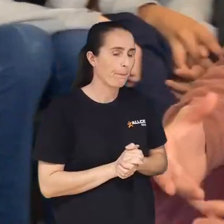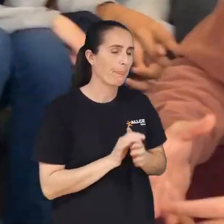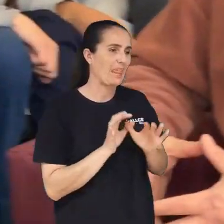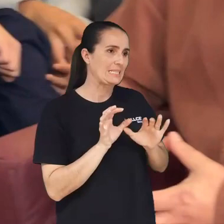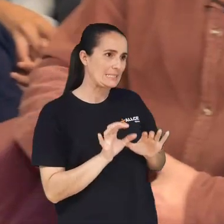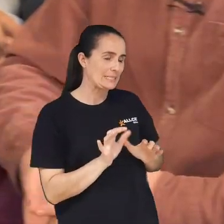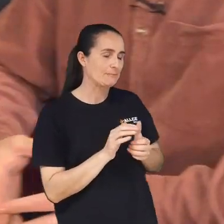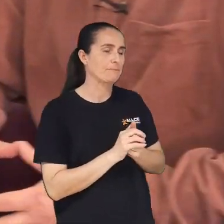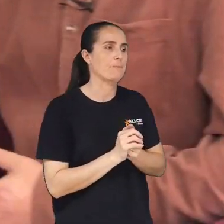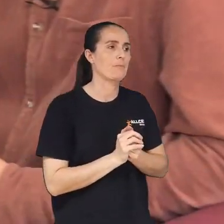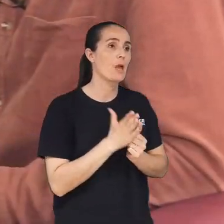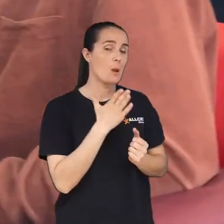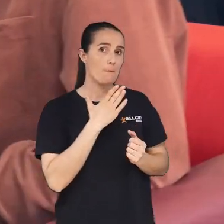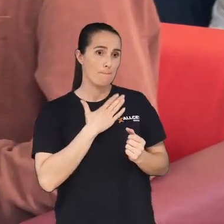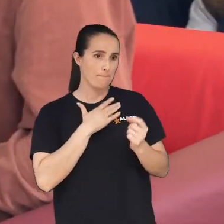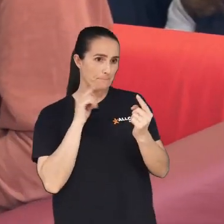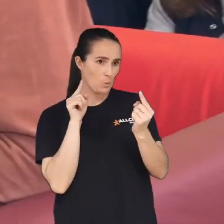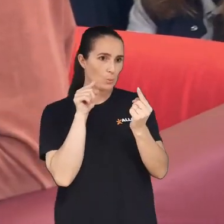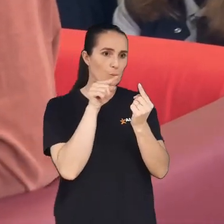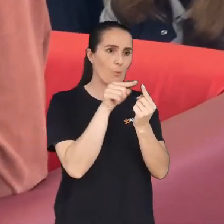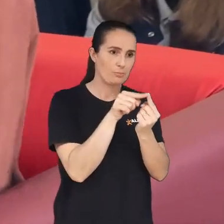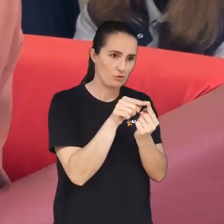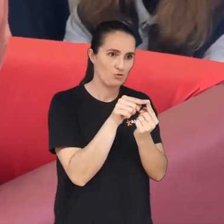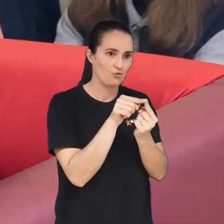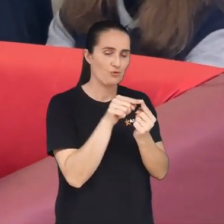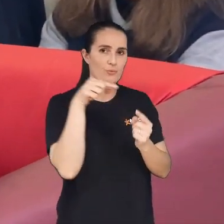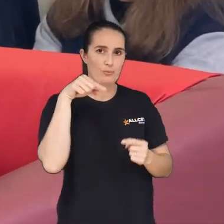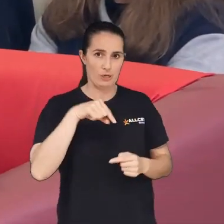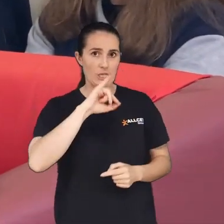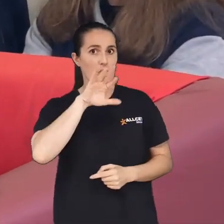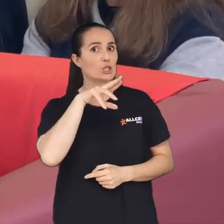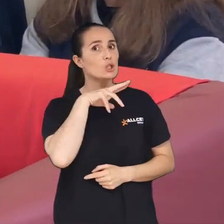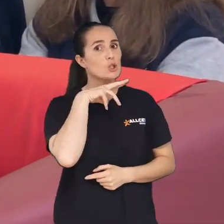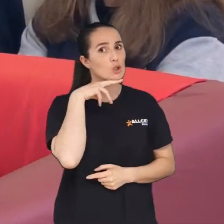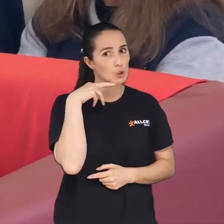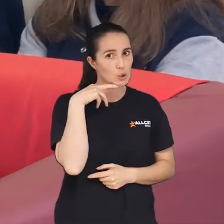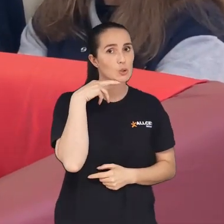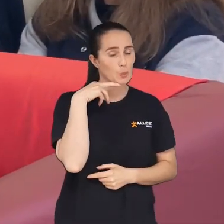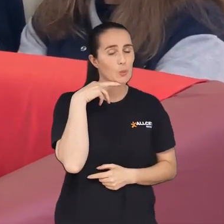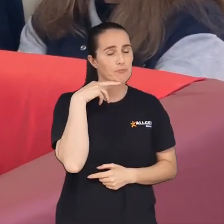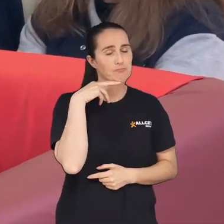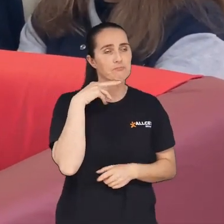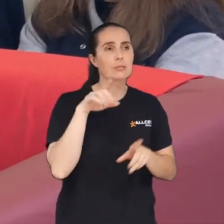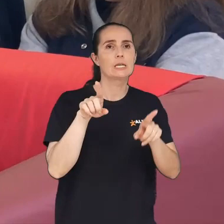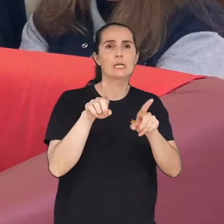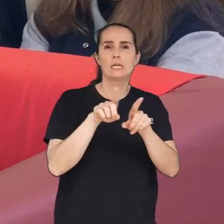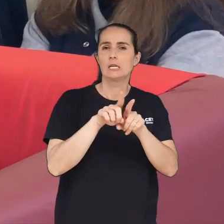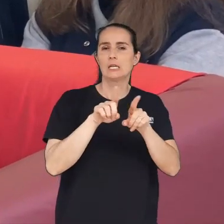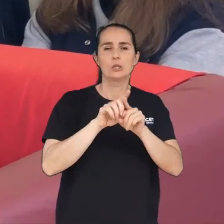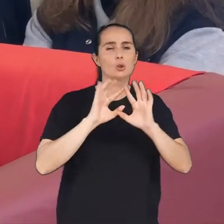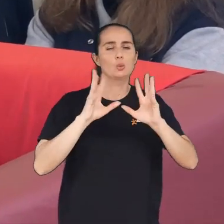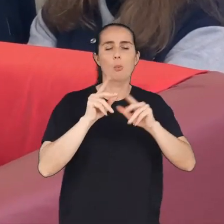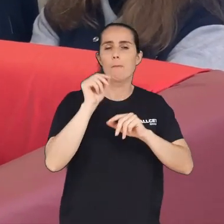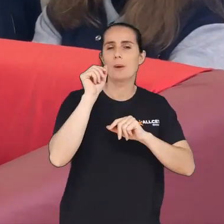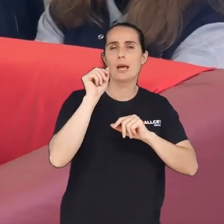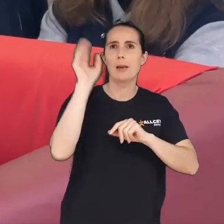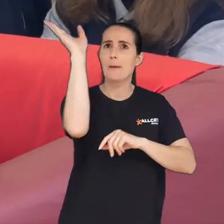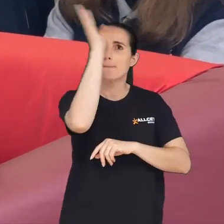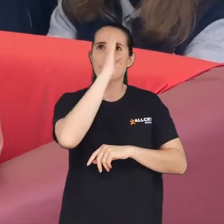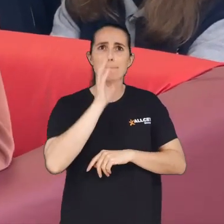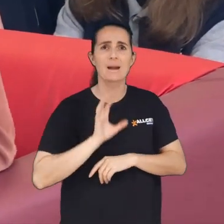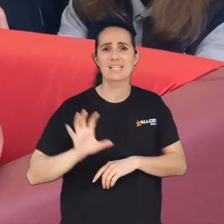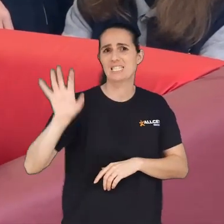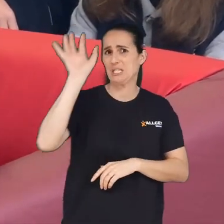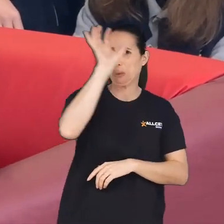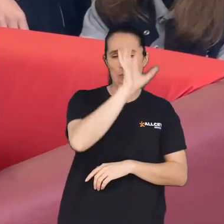meu objetivo para Jaraguá do Sul e para toda a nação, seja como vereador ou